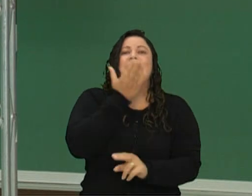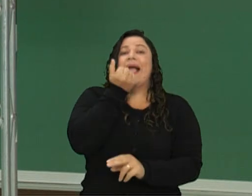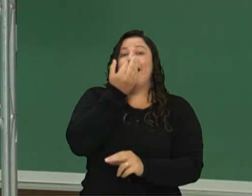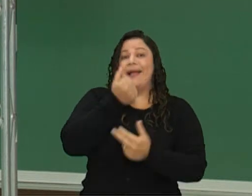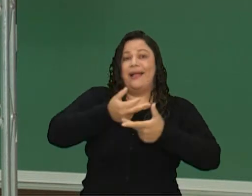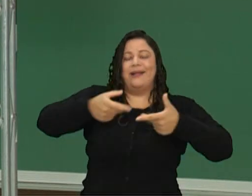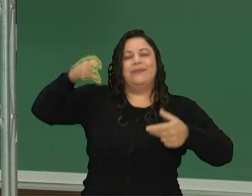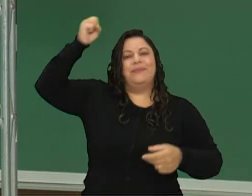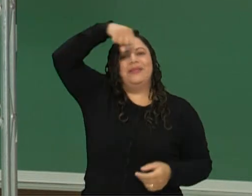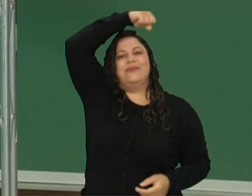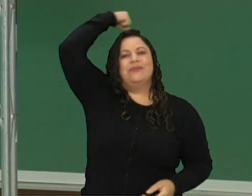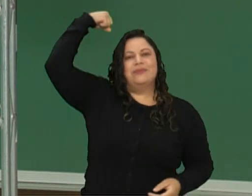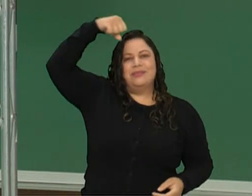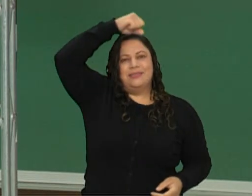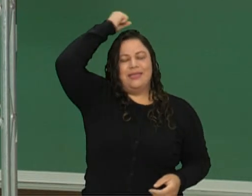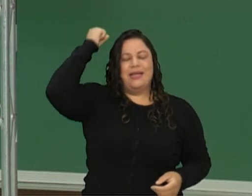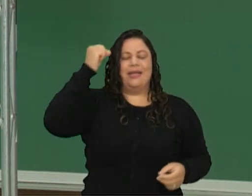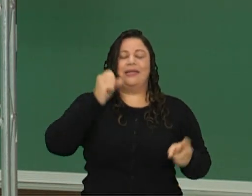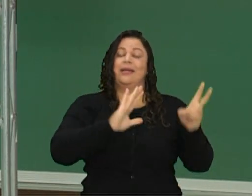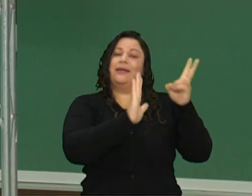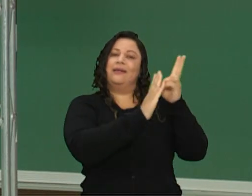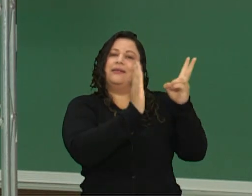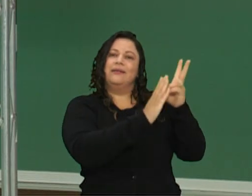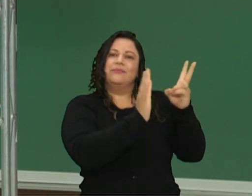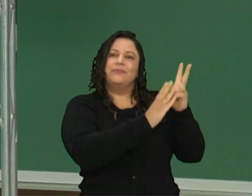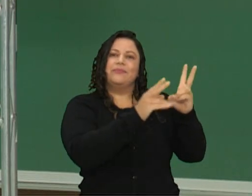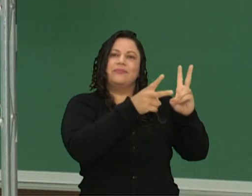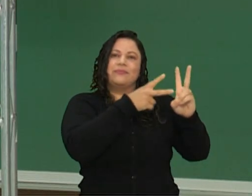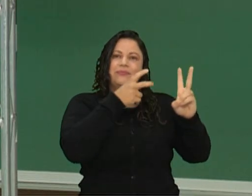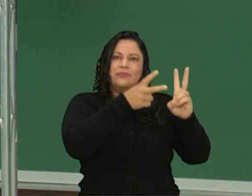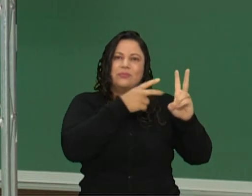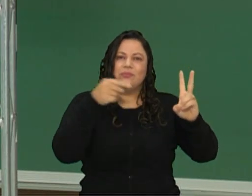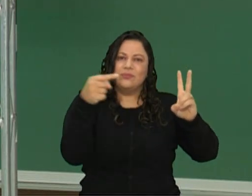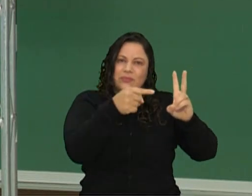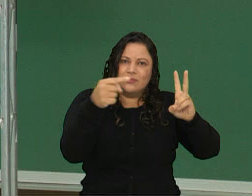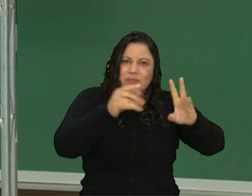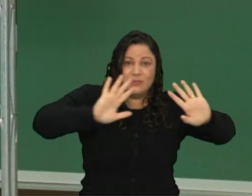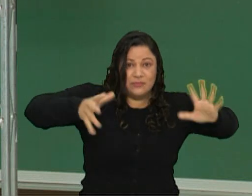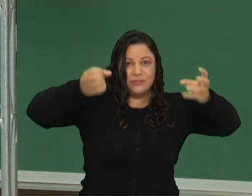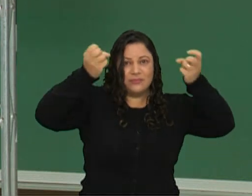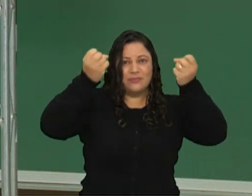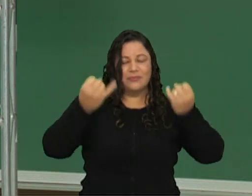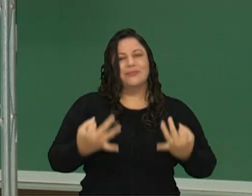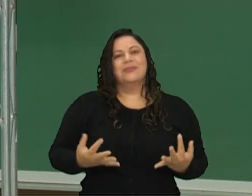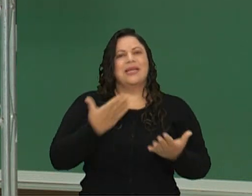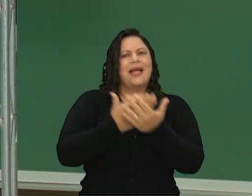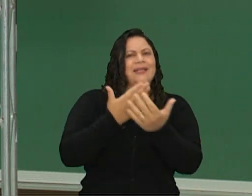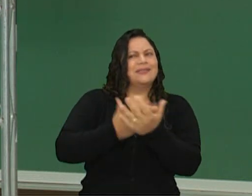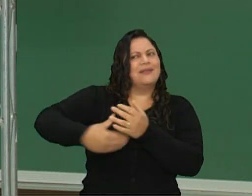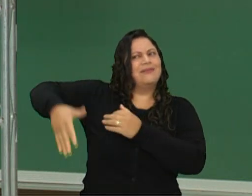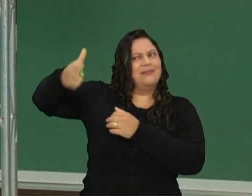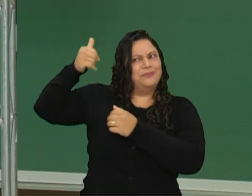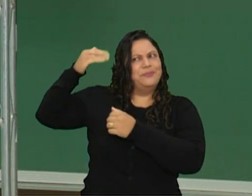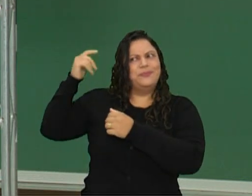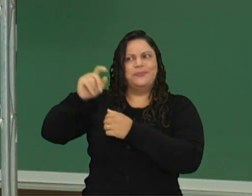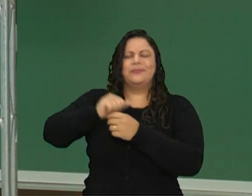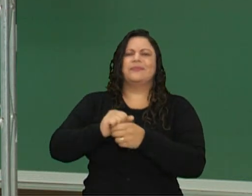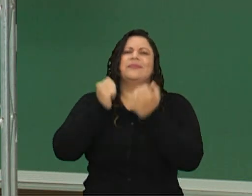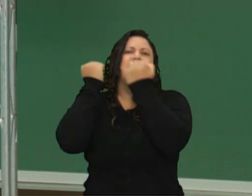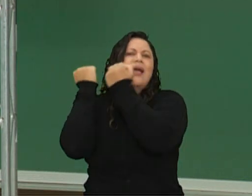como alimento sagrado indígena. Já falamos nas aulas anteriores sobre o milho, a avatietê, que é sagrado para os